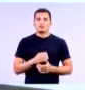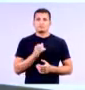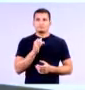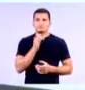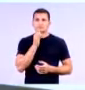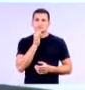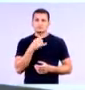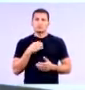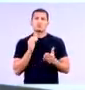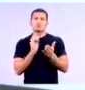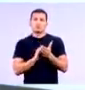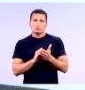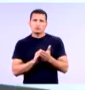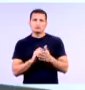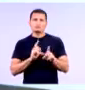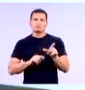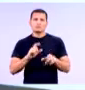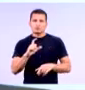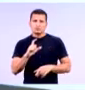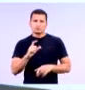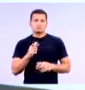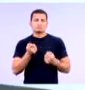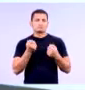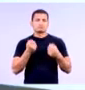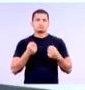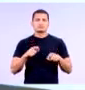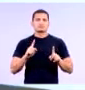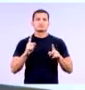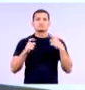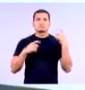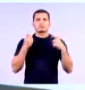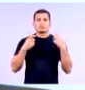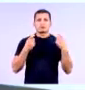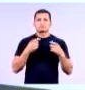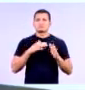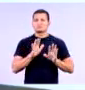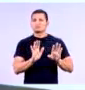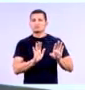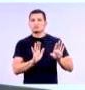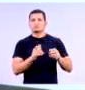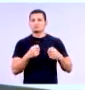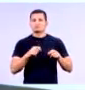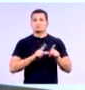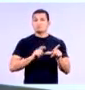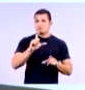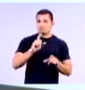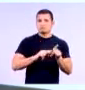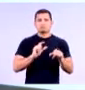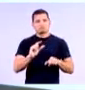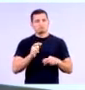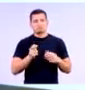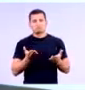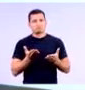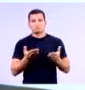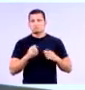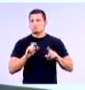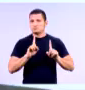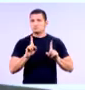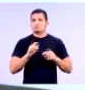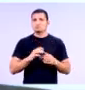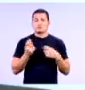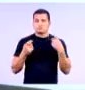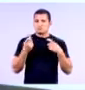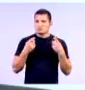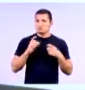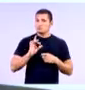querer, eu coloquei maiúsculo, não se preocupe, a gente não vai se ater nesses aspectos do maiúsculo e minúsculo por enquanto, né? Isso é uma preocupação